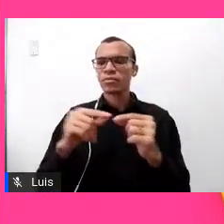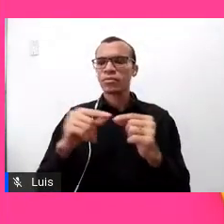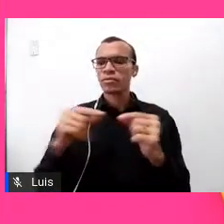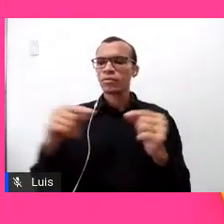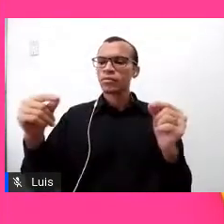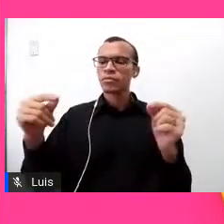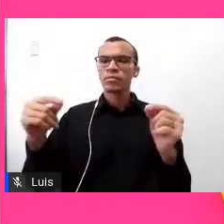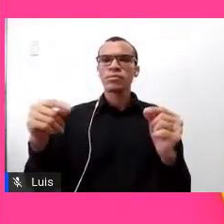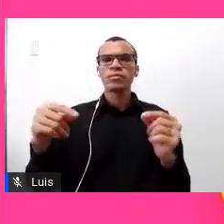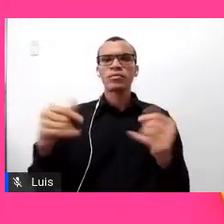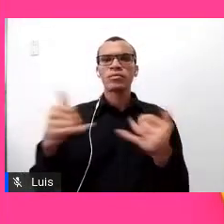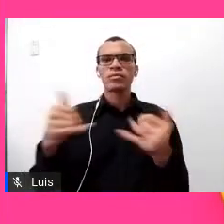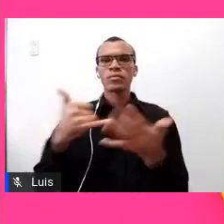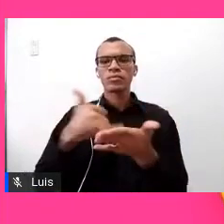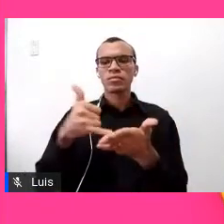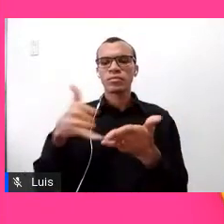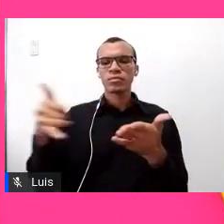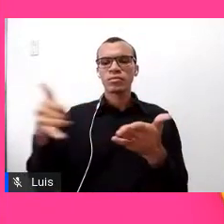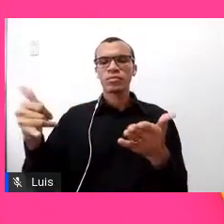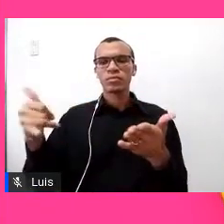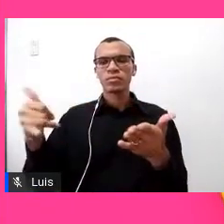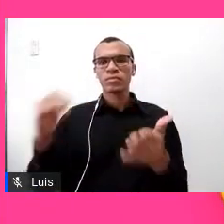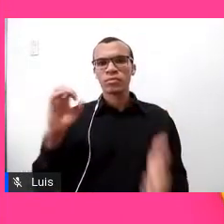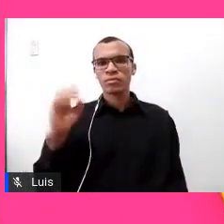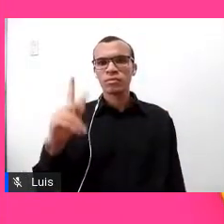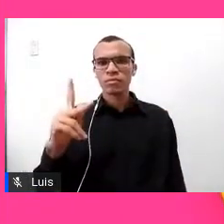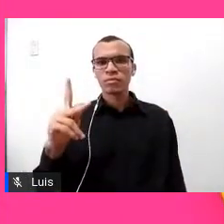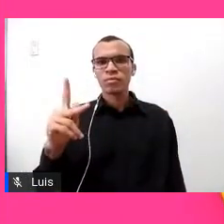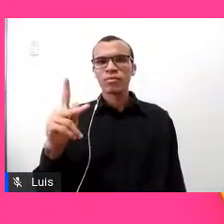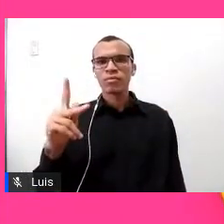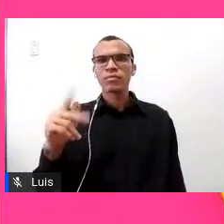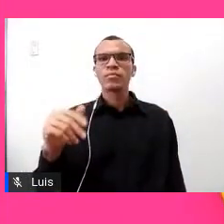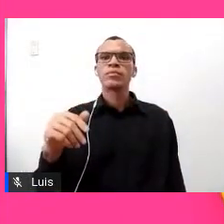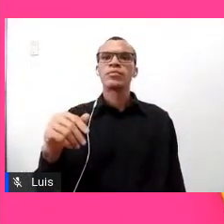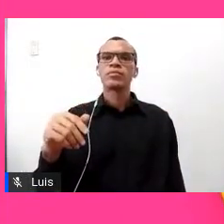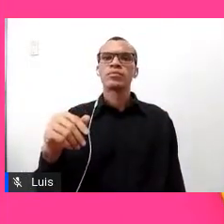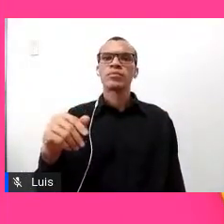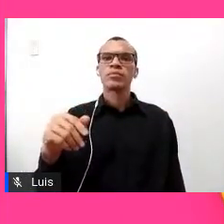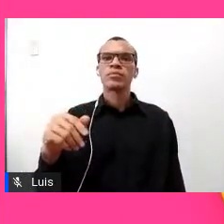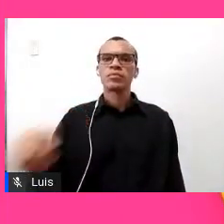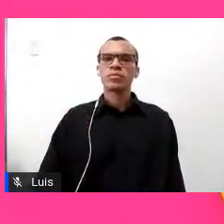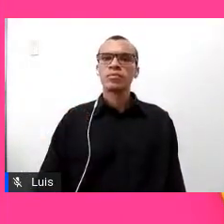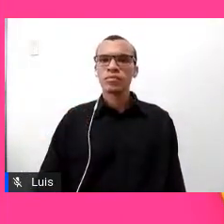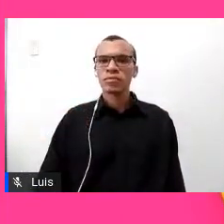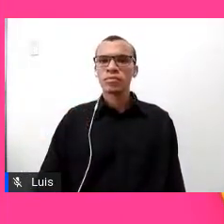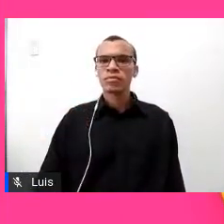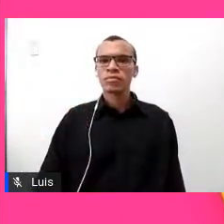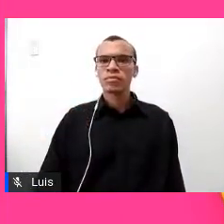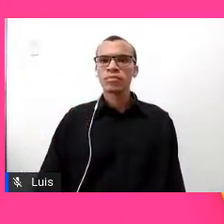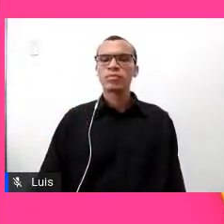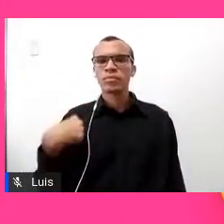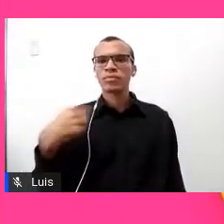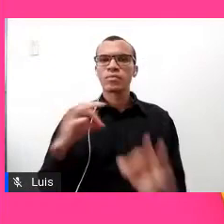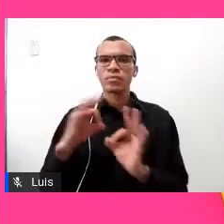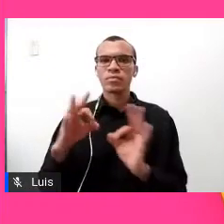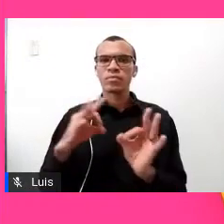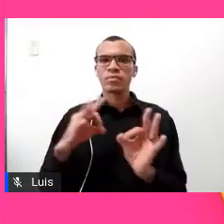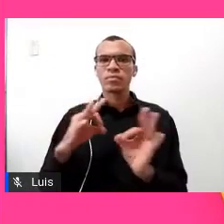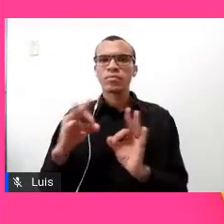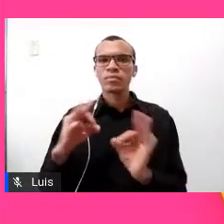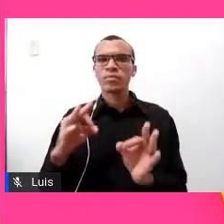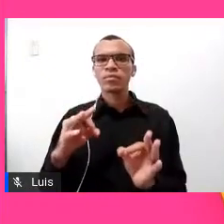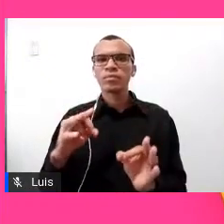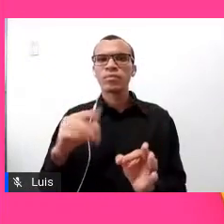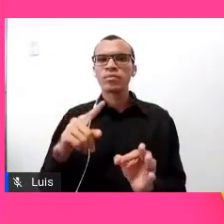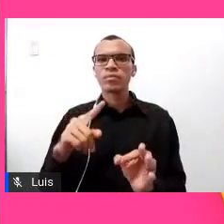canetinha, ok? Aí eu venho aqui, ó, vou tentar fazer aqui um malabares e ligar